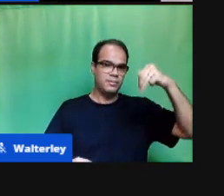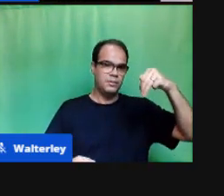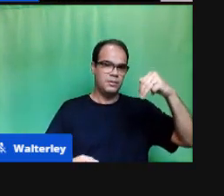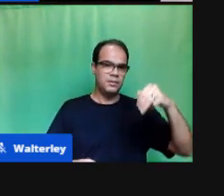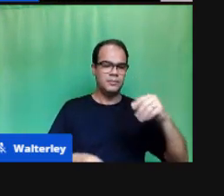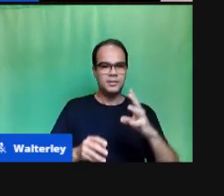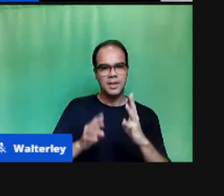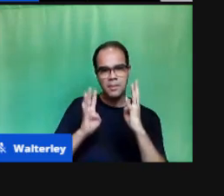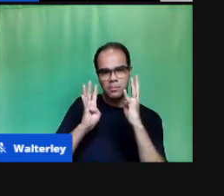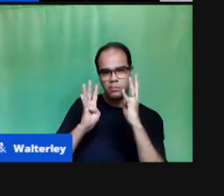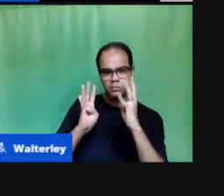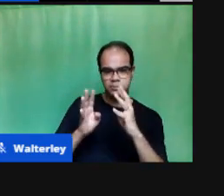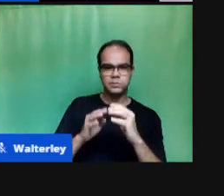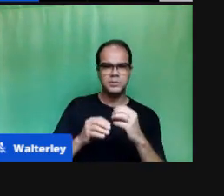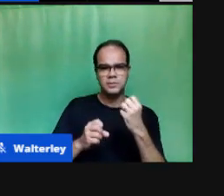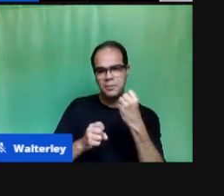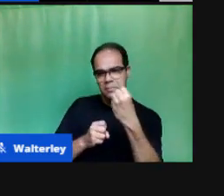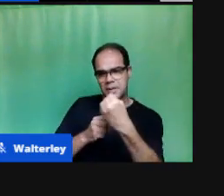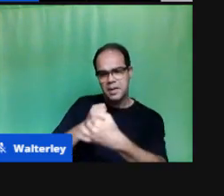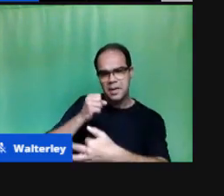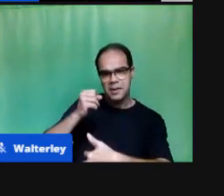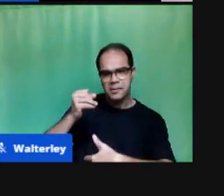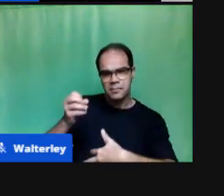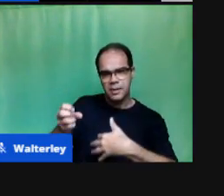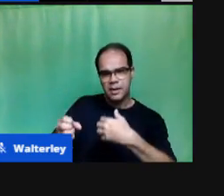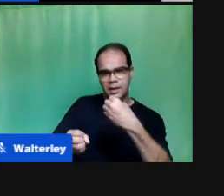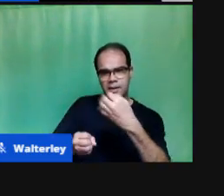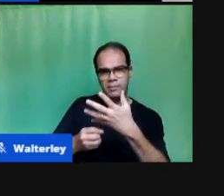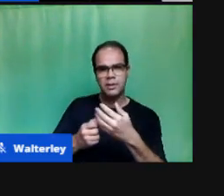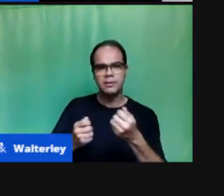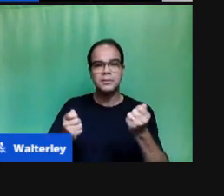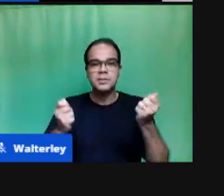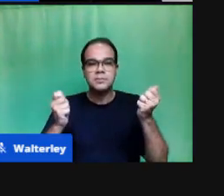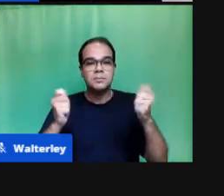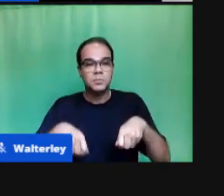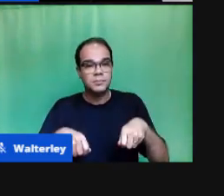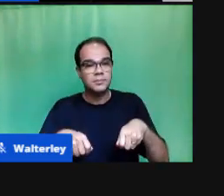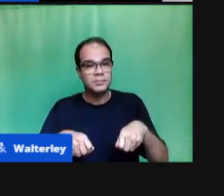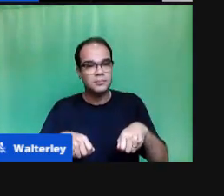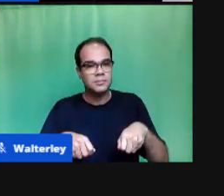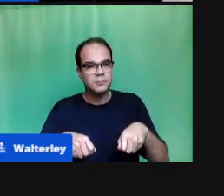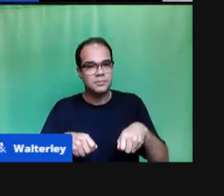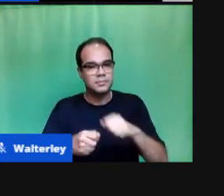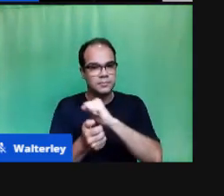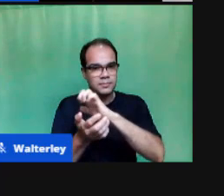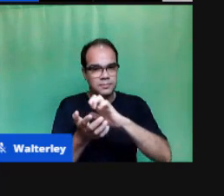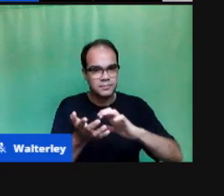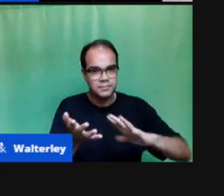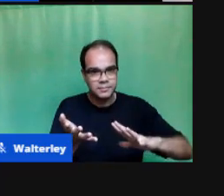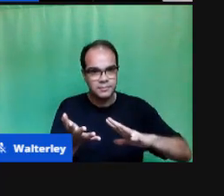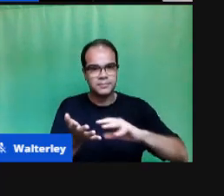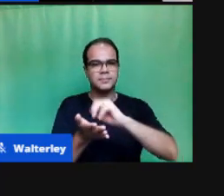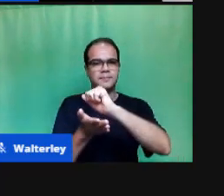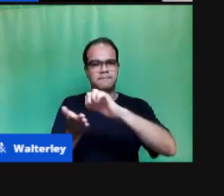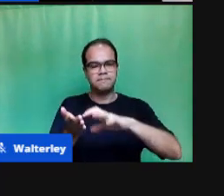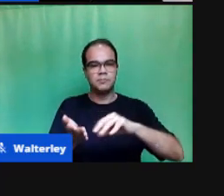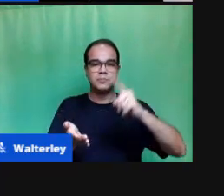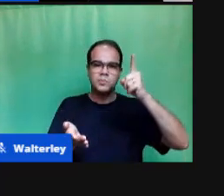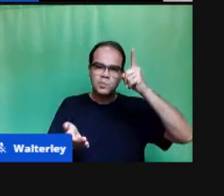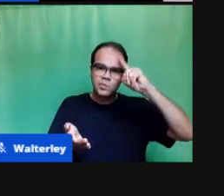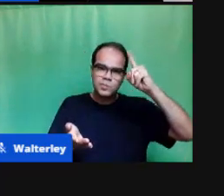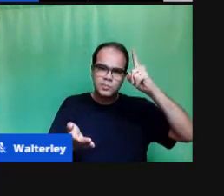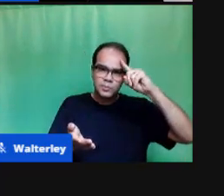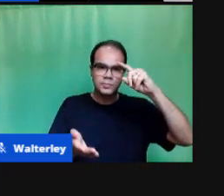consciência fonológica com o meu aluno, eu tenho um avanço enorme,